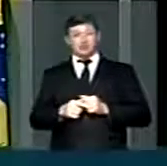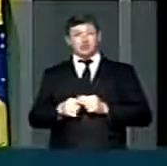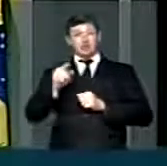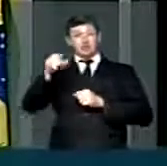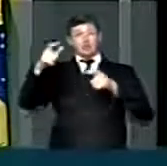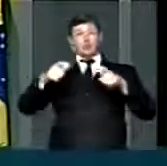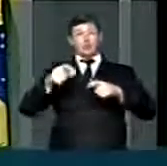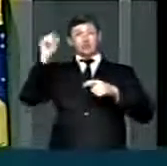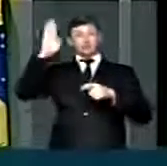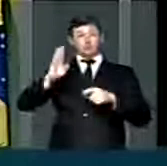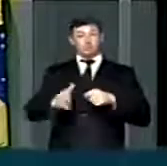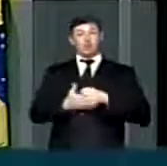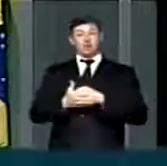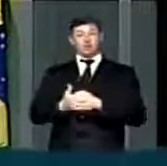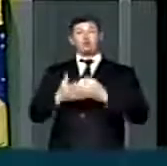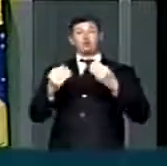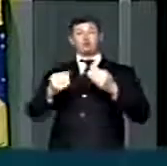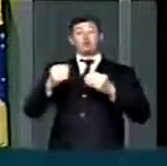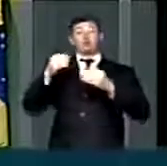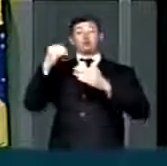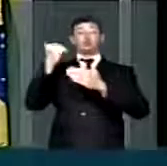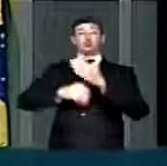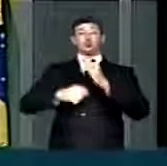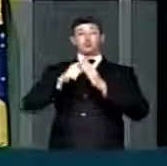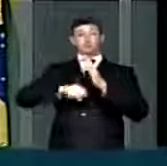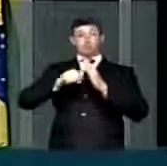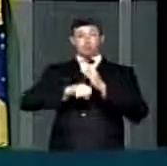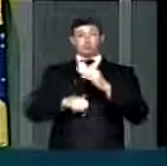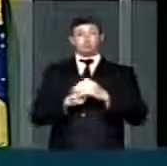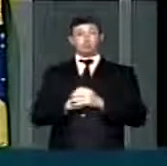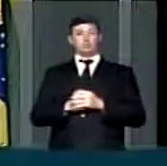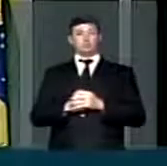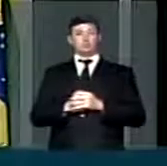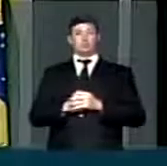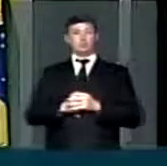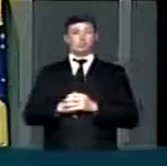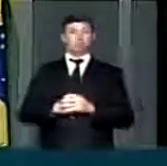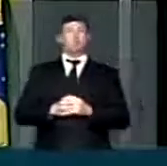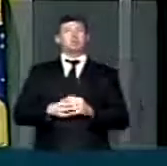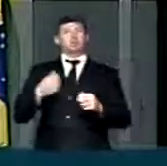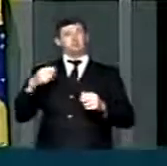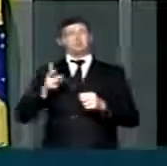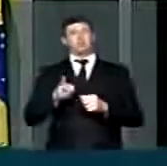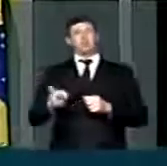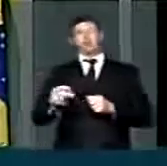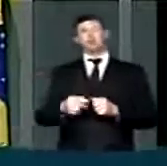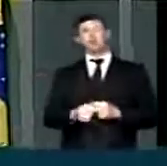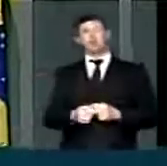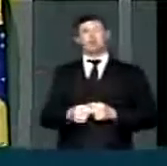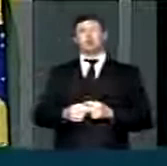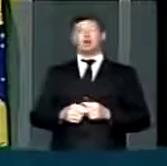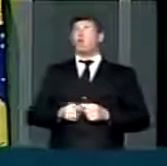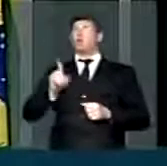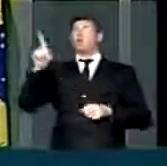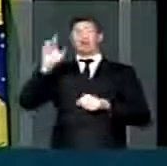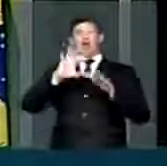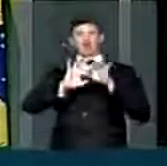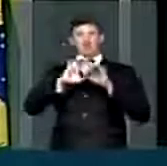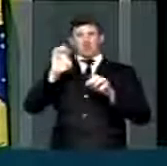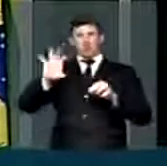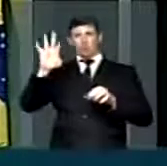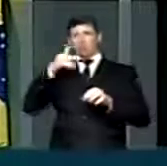do Brasil beneficiada com incentivos fiscais e que tem que se contrapor aquilo que a União Europeia